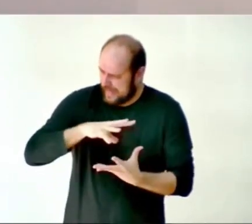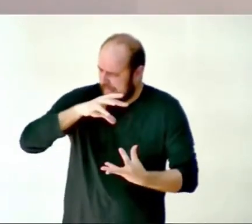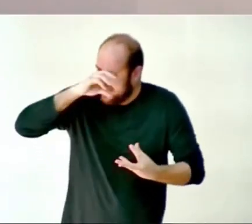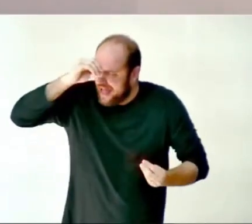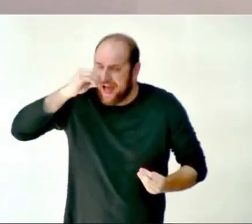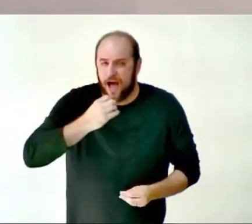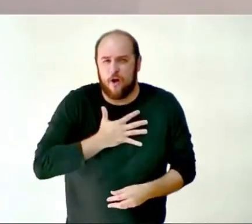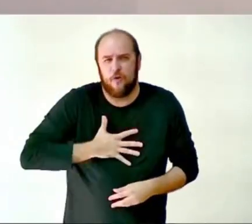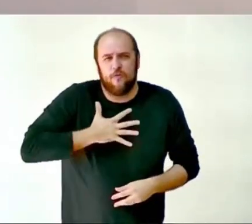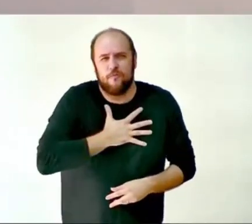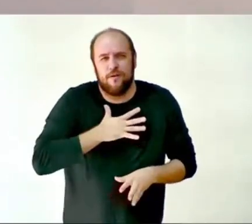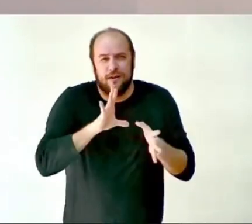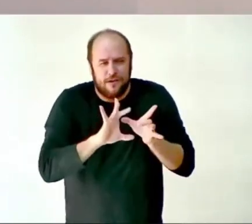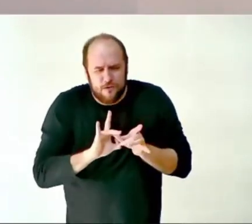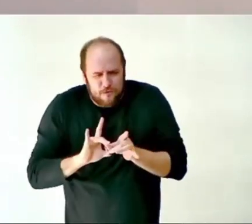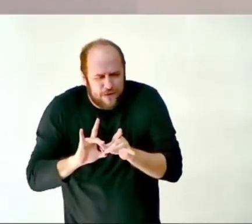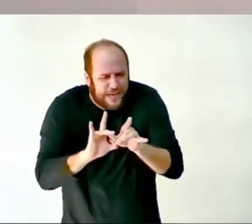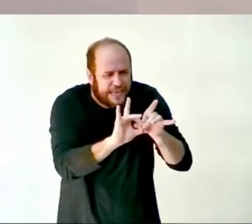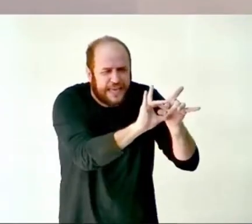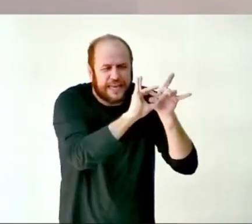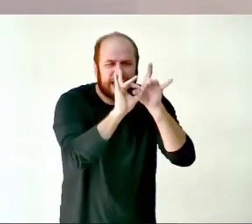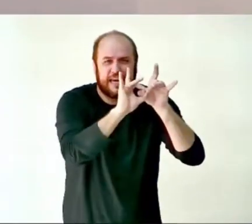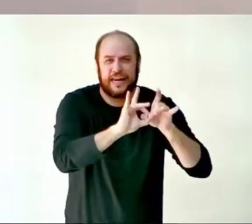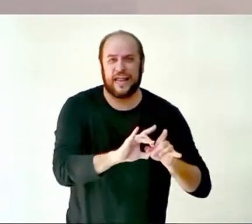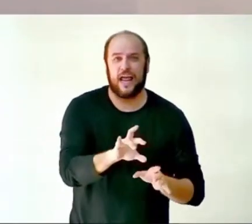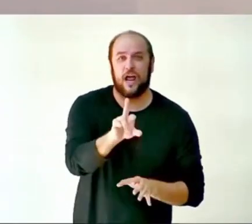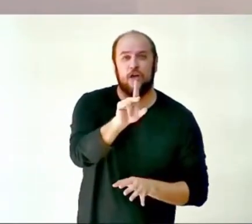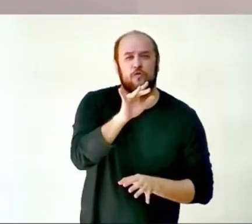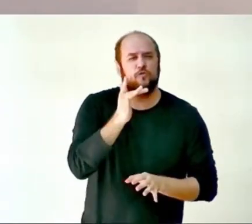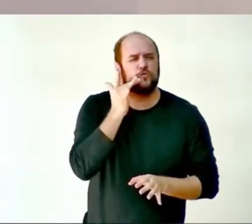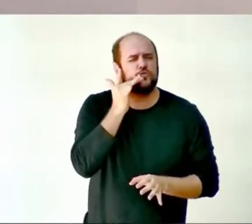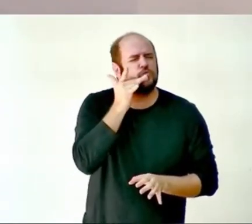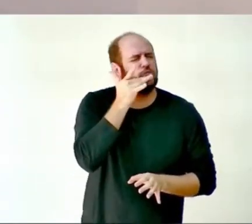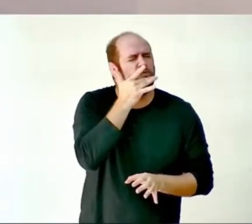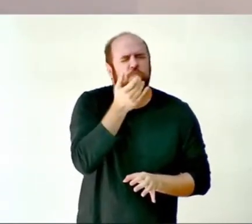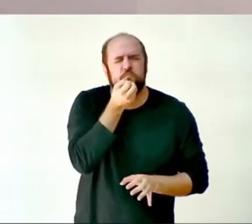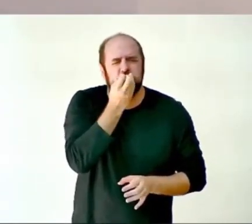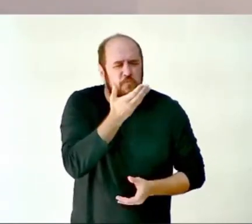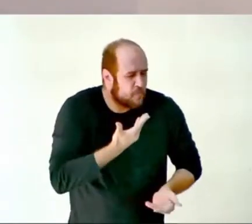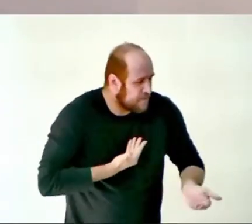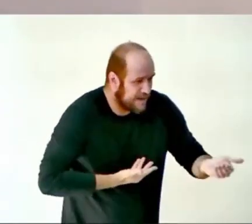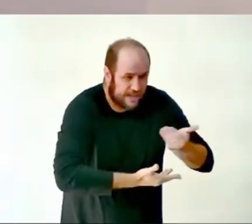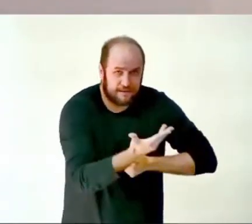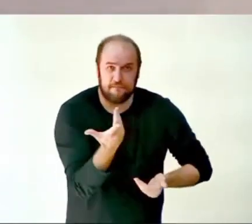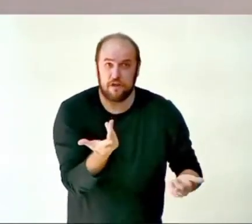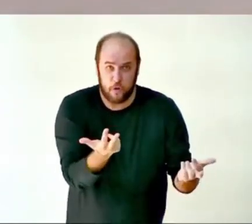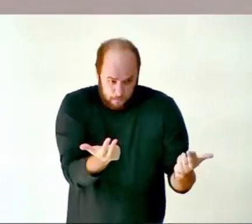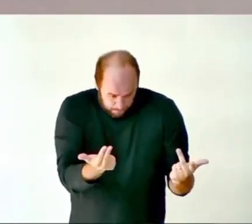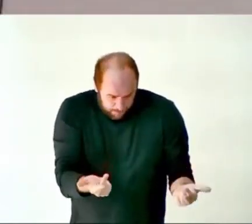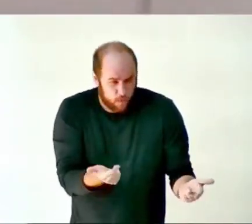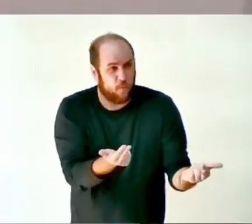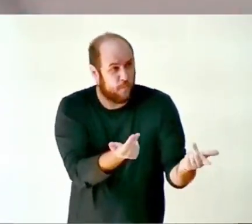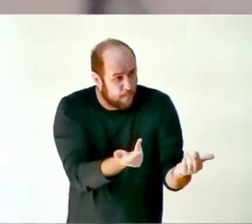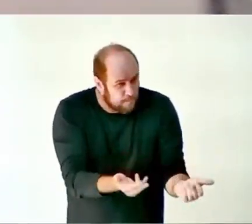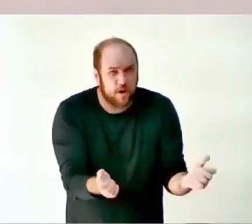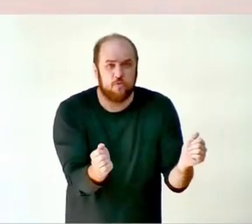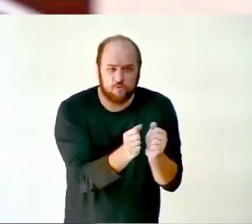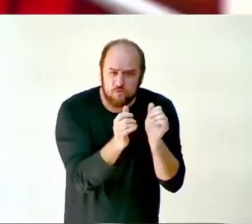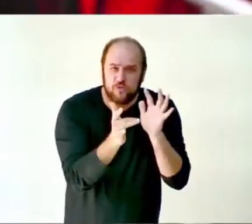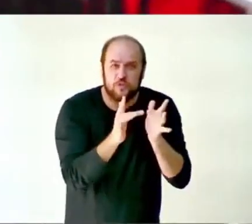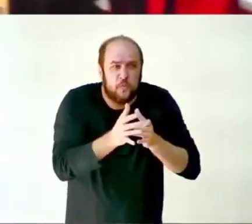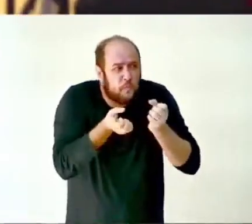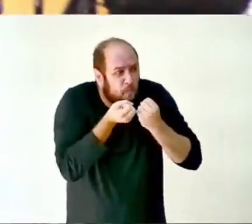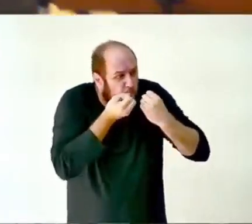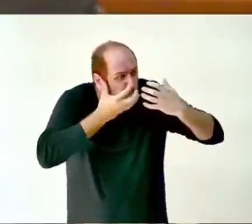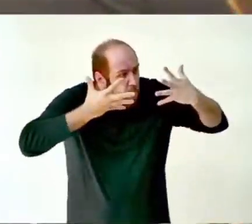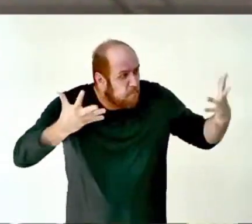como aquele doce gosto por você é meu irmão em Cristo, você é minha irmã em Cristo. Que bom te